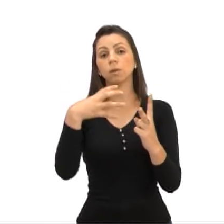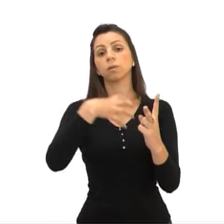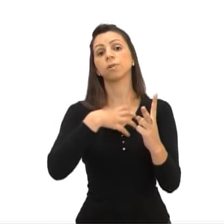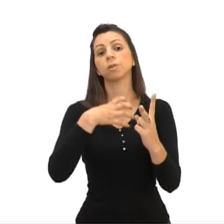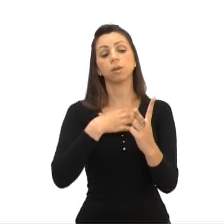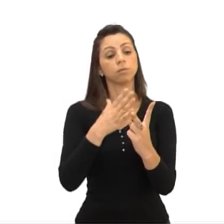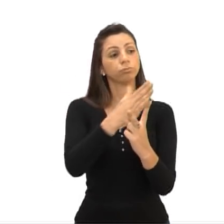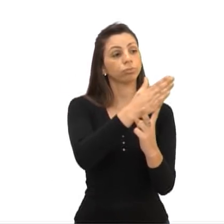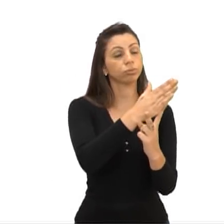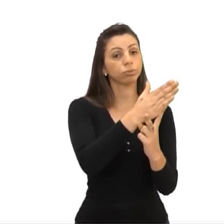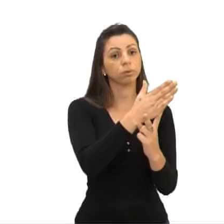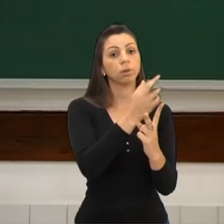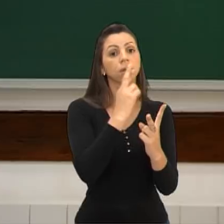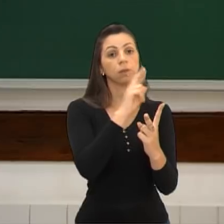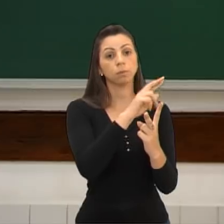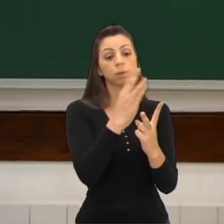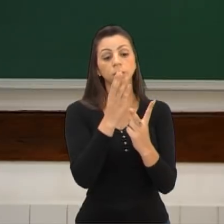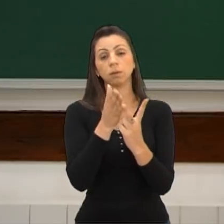resultado.